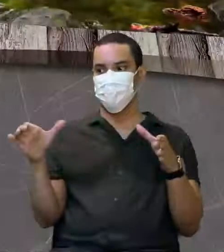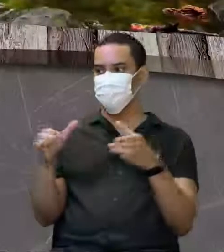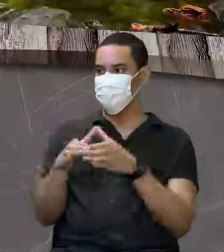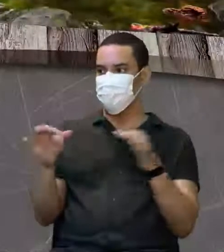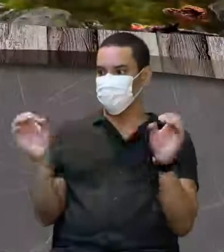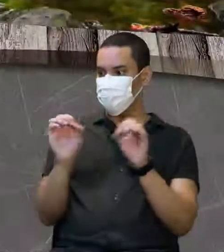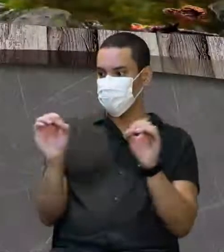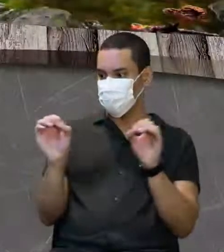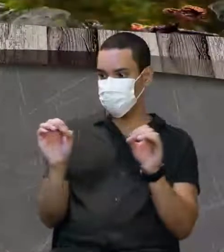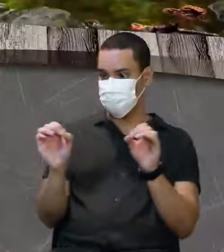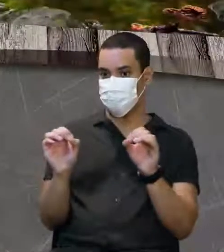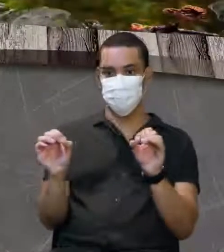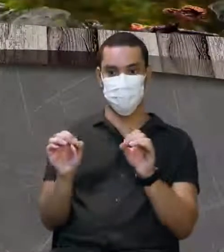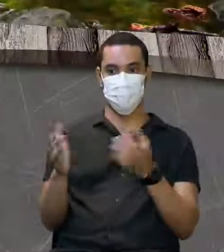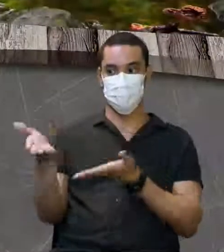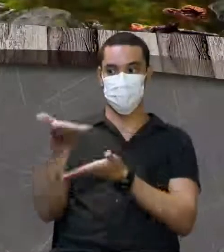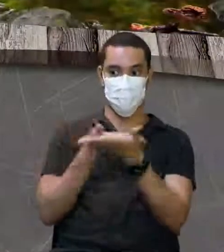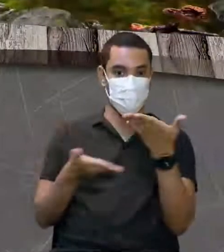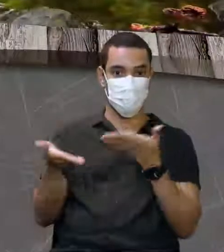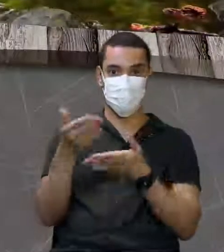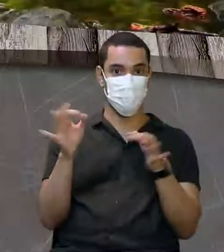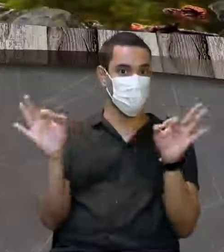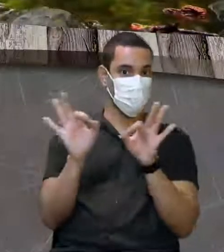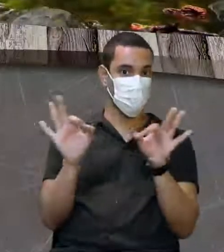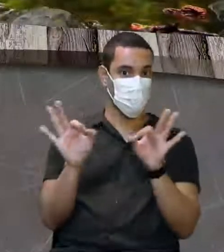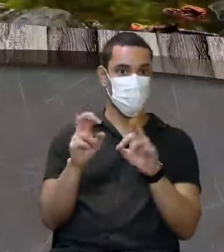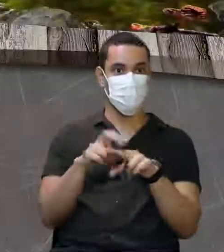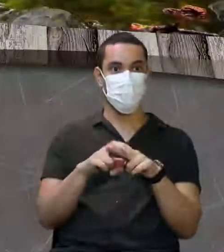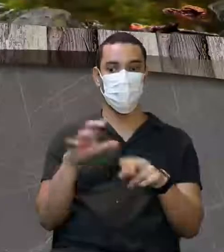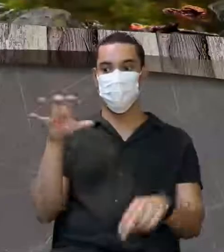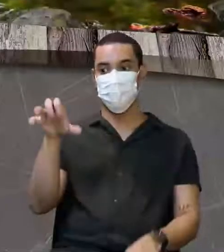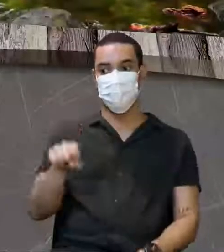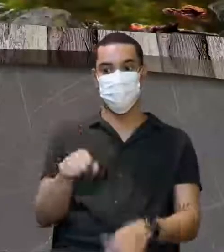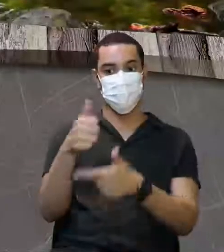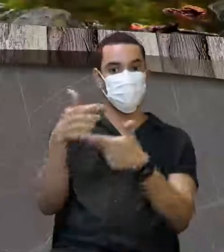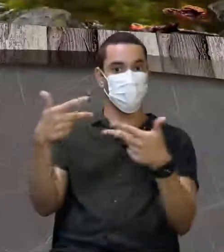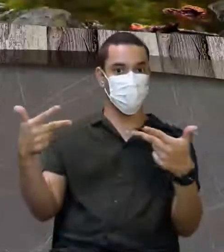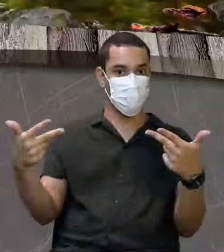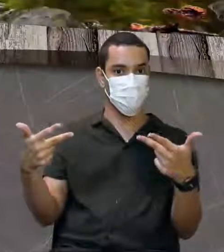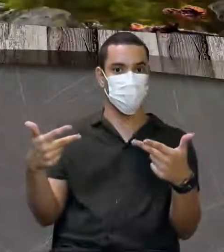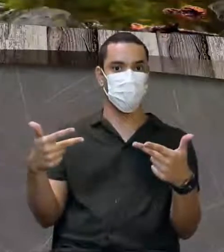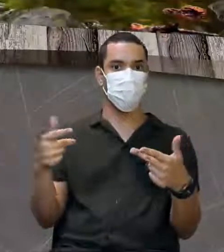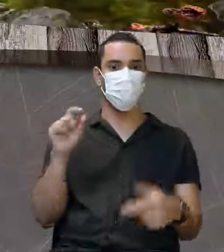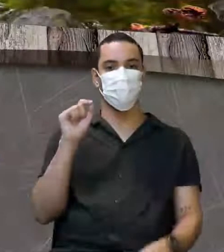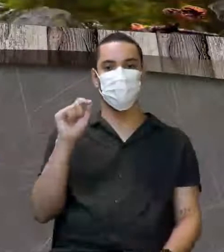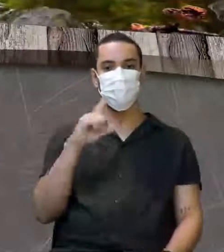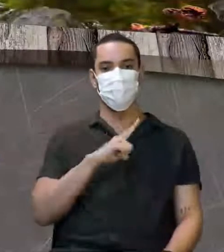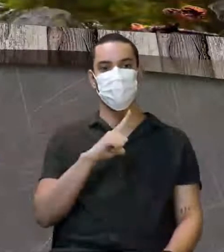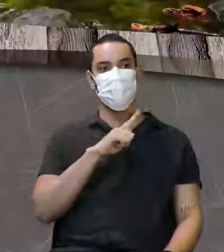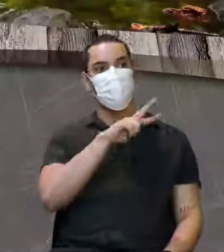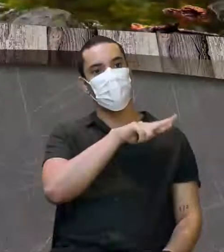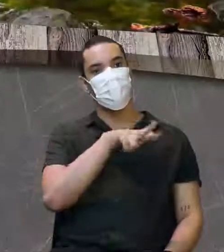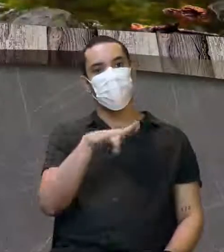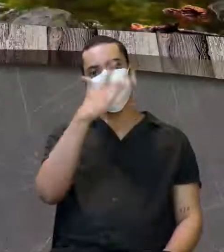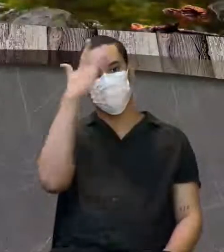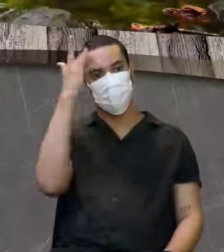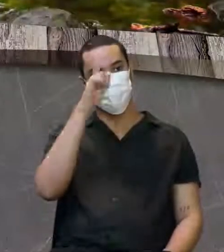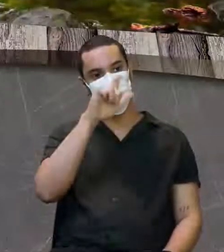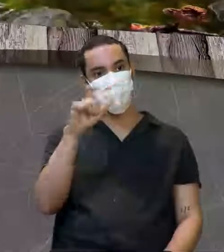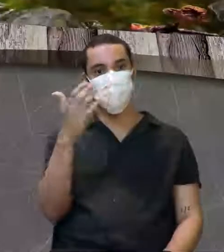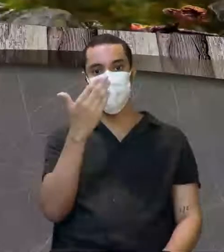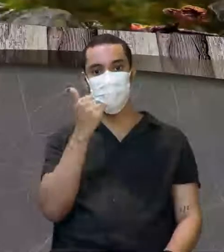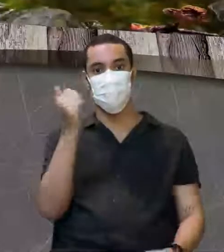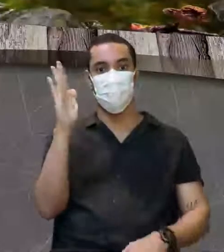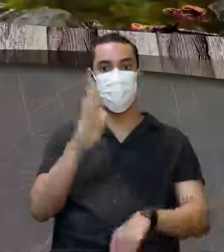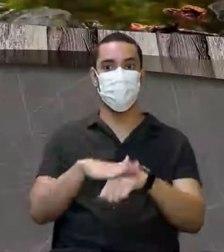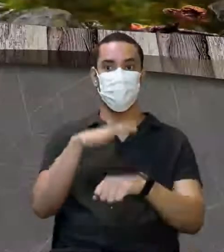agrupamento, com essa socialização. Então, quando eles capturavam alguma coisa, agora tinham várias pessoas para se alimentar, tinham